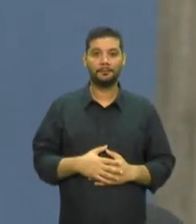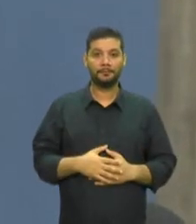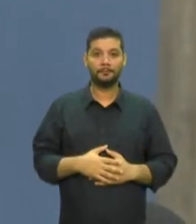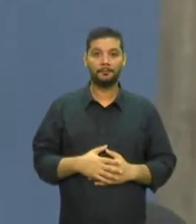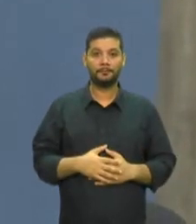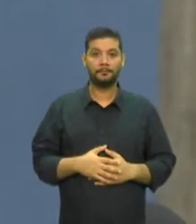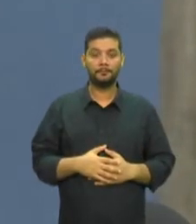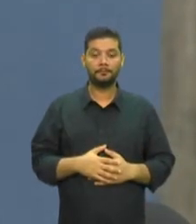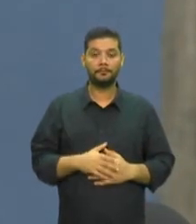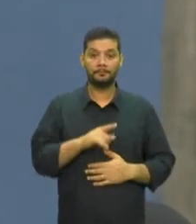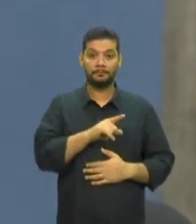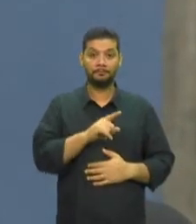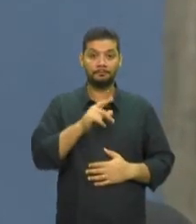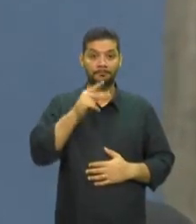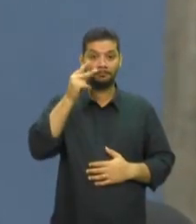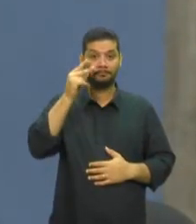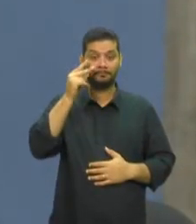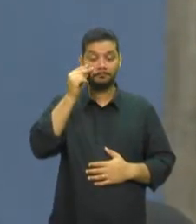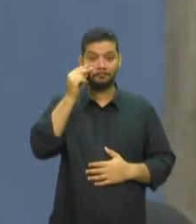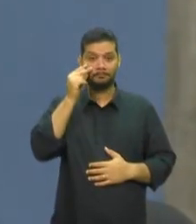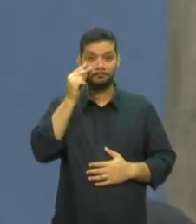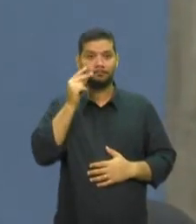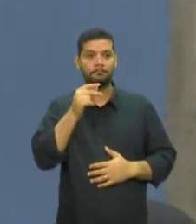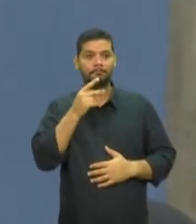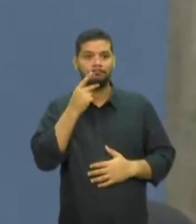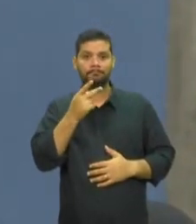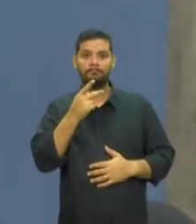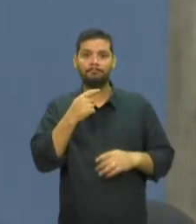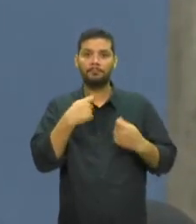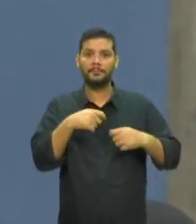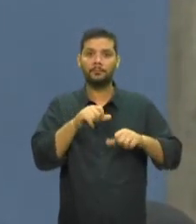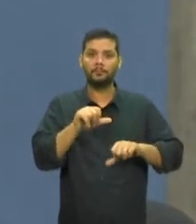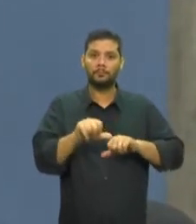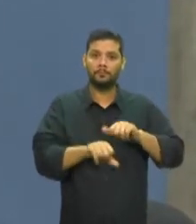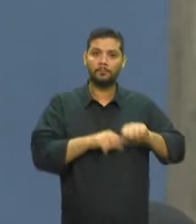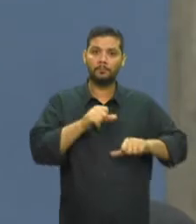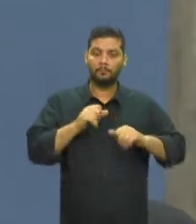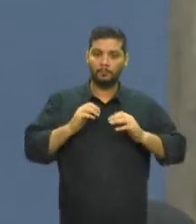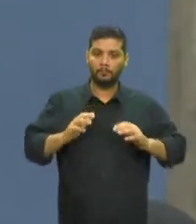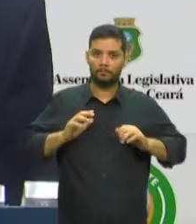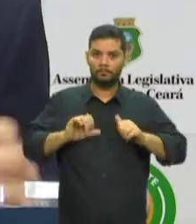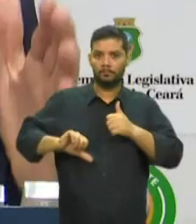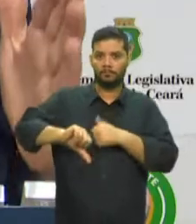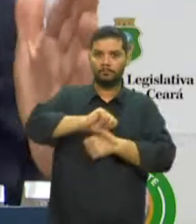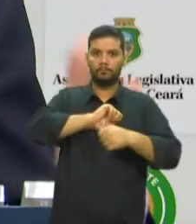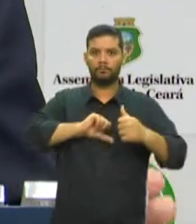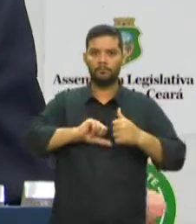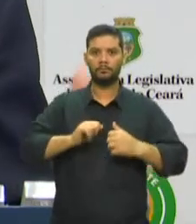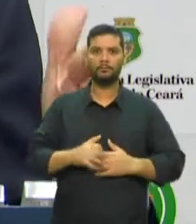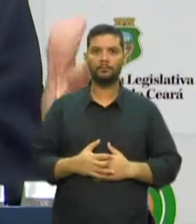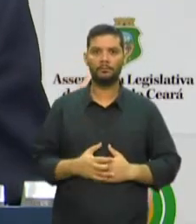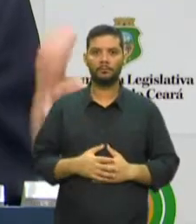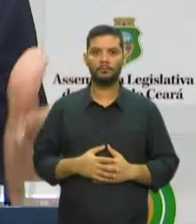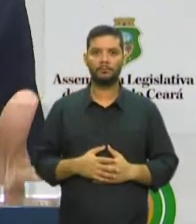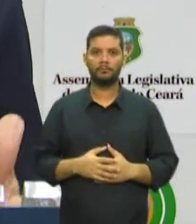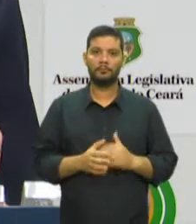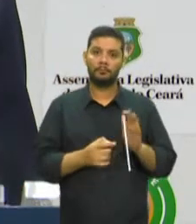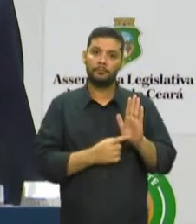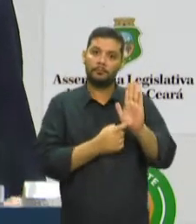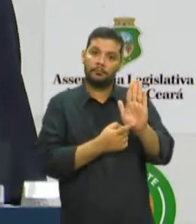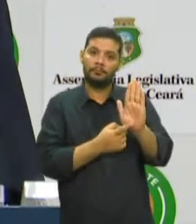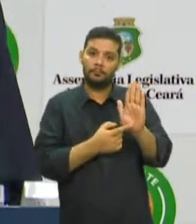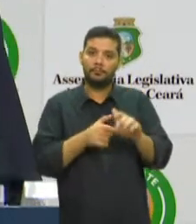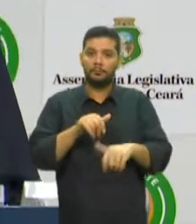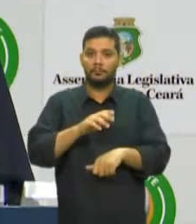parlamentar, Bolsonaro deve adotar outra postura para reverter esse cenário. Isso é um retrato, uma fotografia do